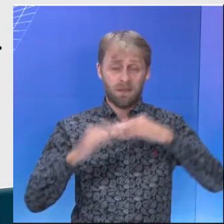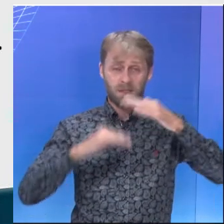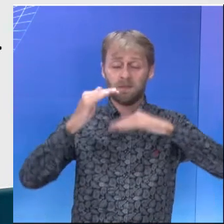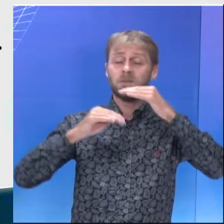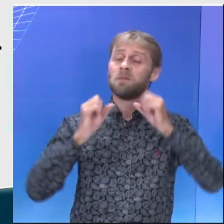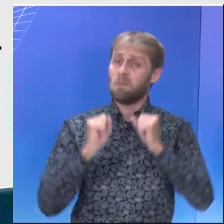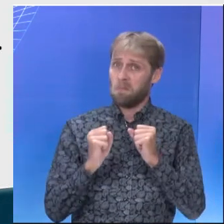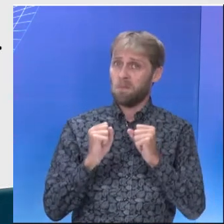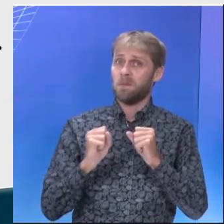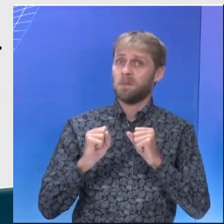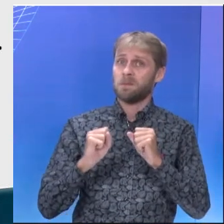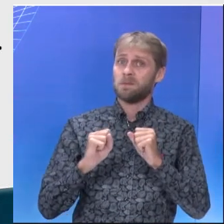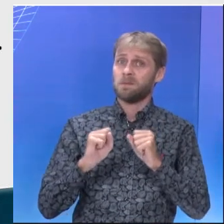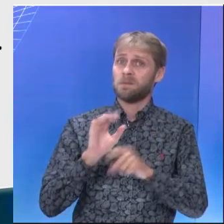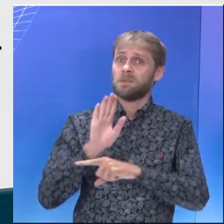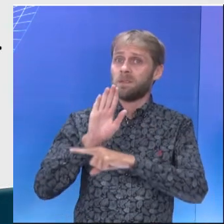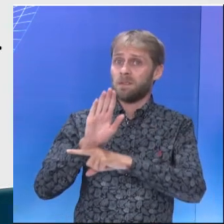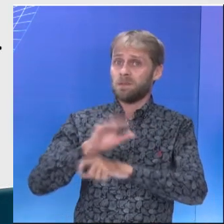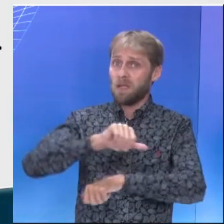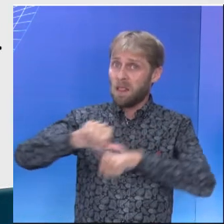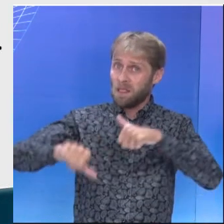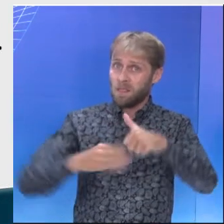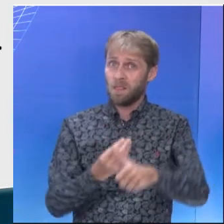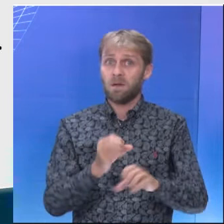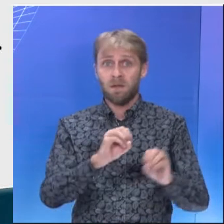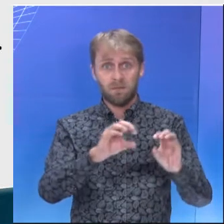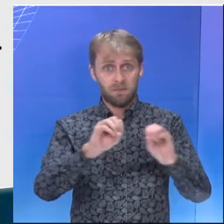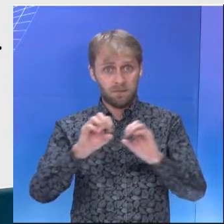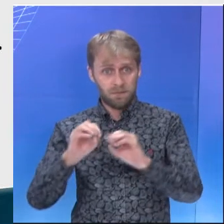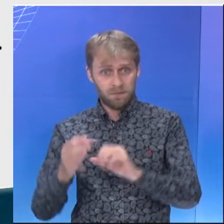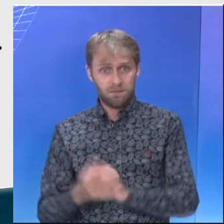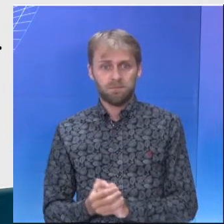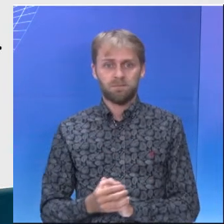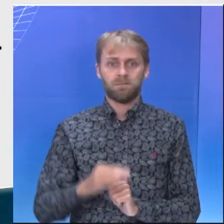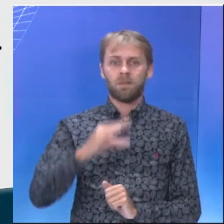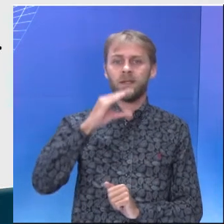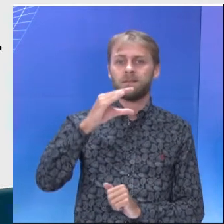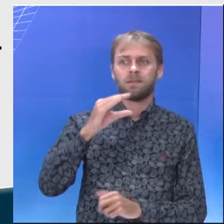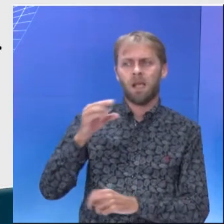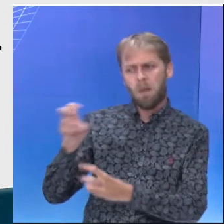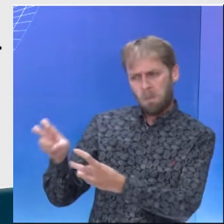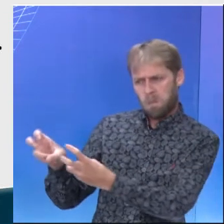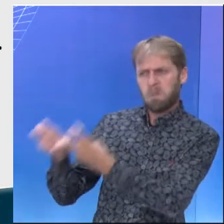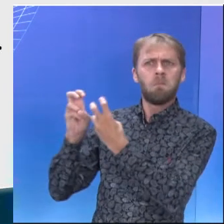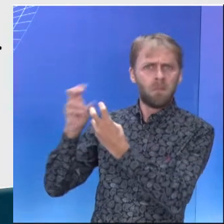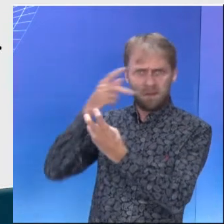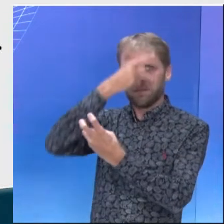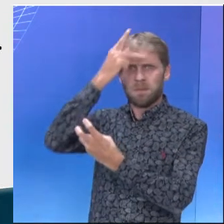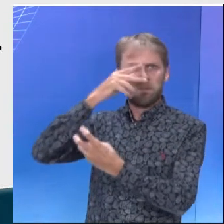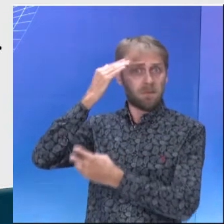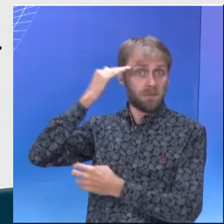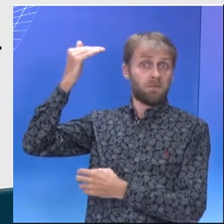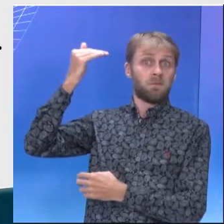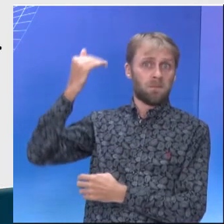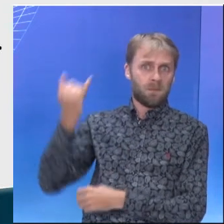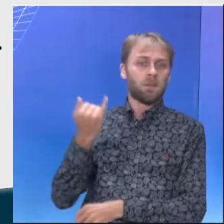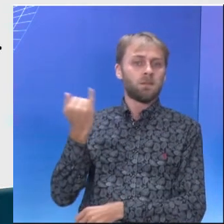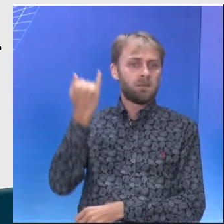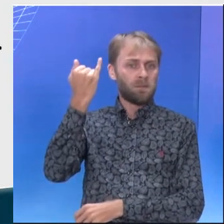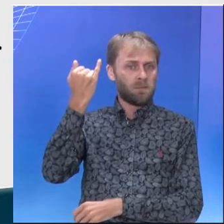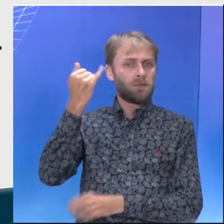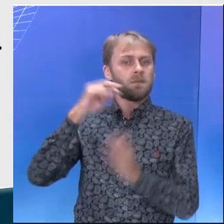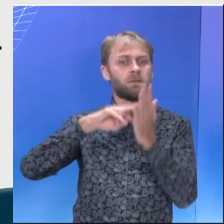a educação. Outro comentário positivo. C. Chamar a atenção das pessoas influentes